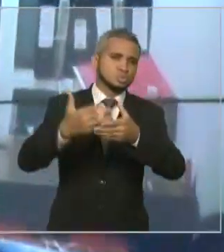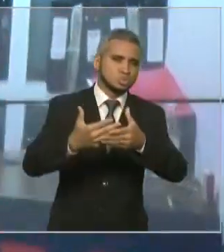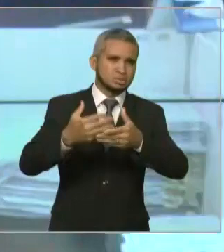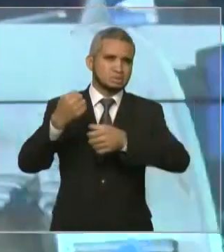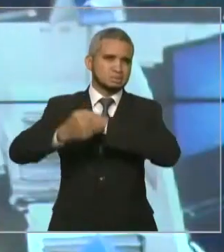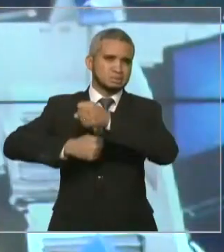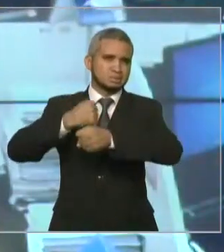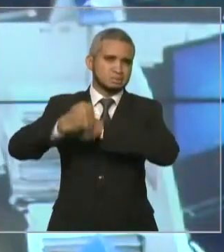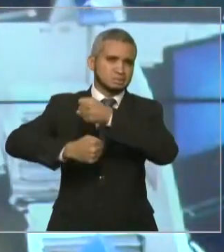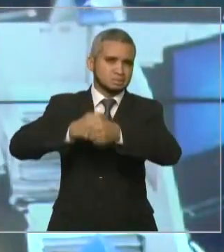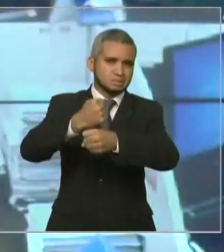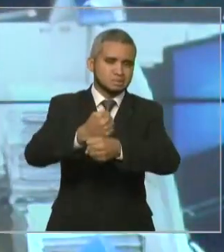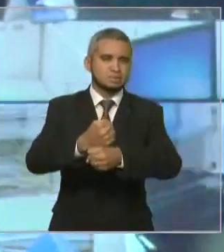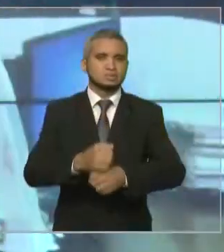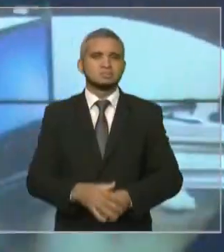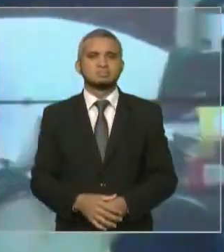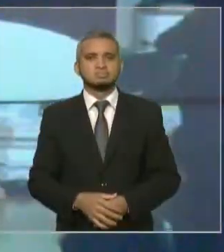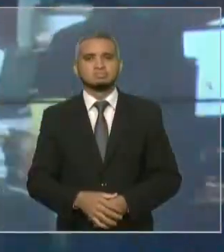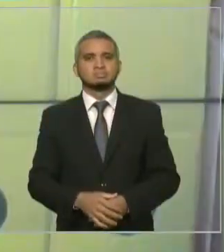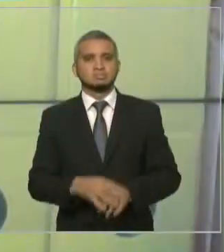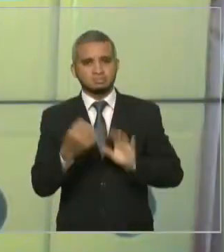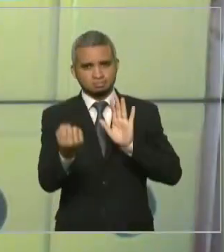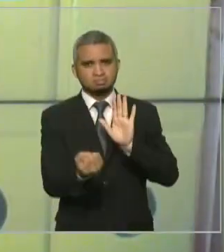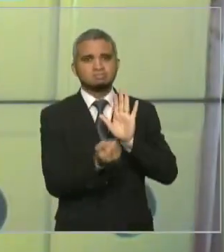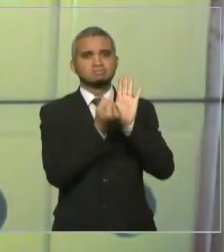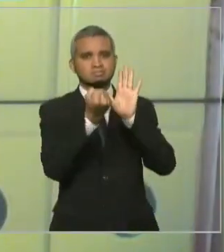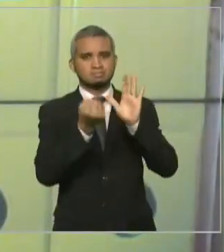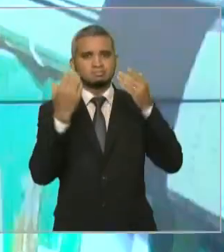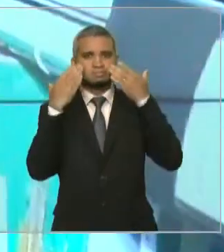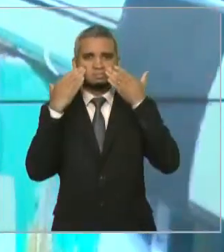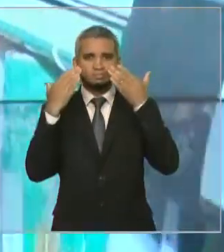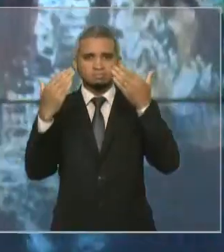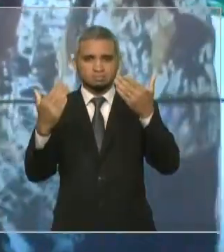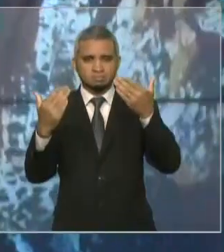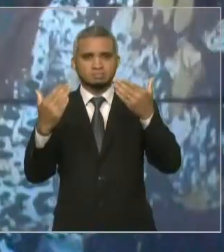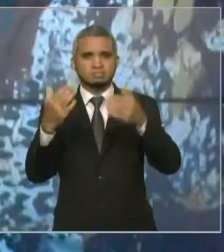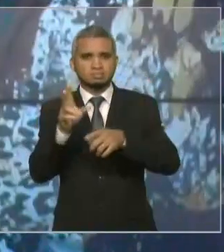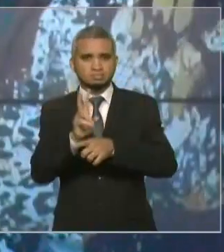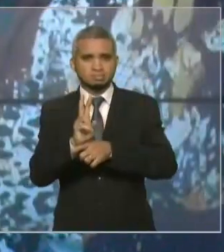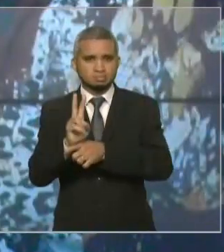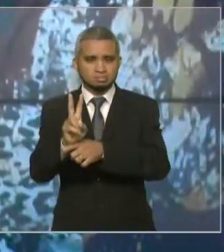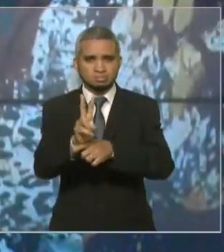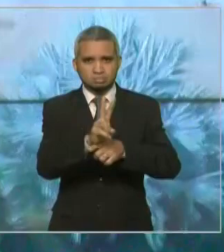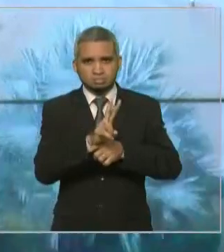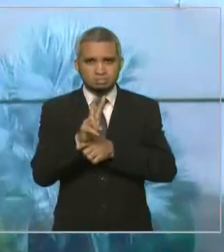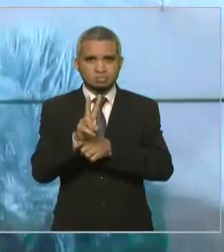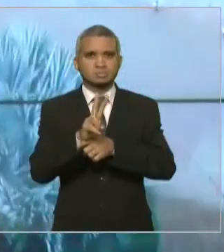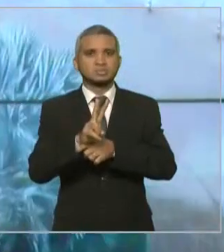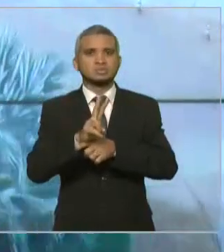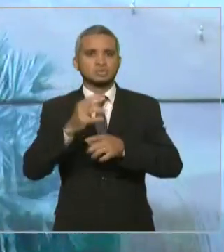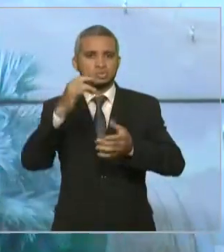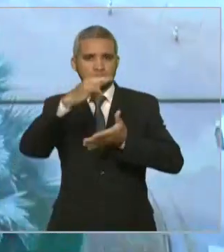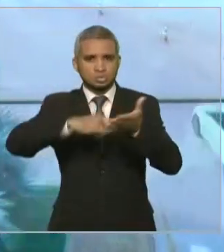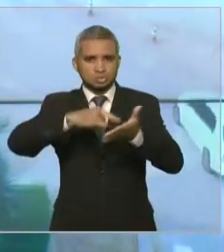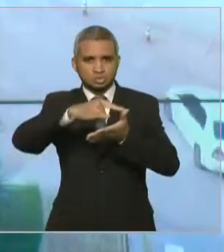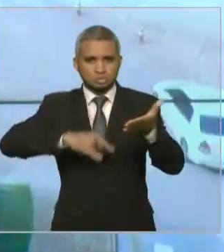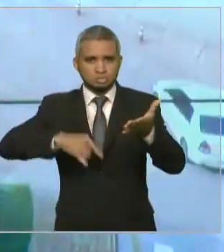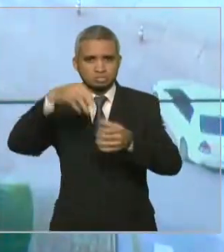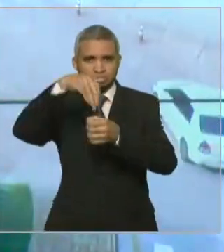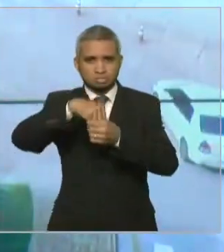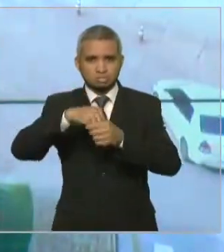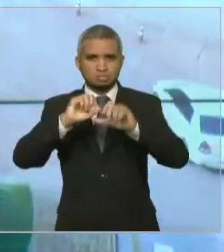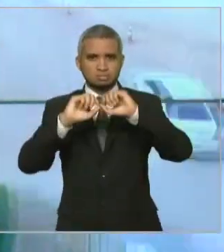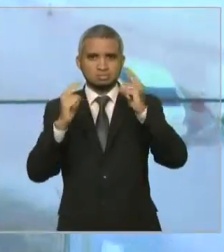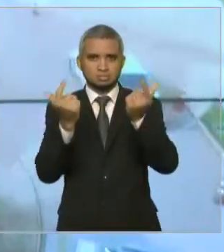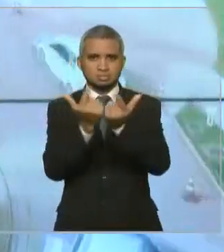Uma marca transparente da política de gestão e preservação de documentos do Parlamento Estadual.